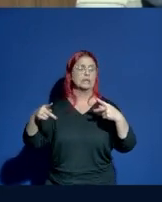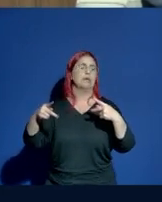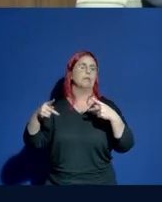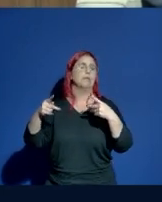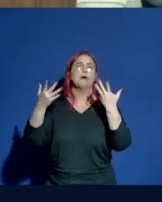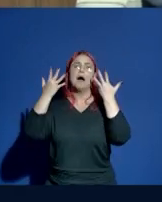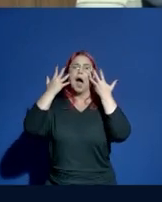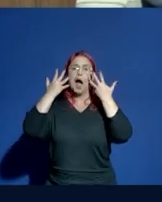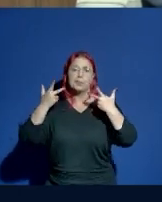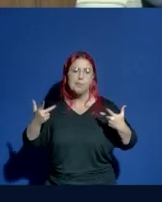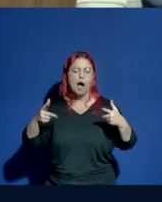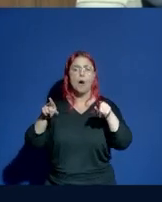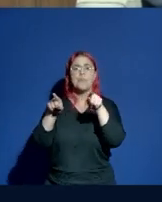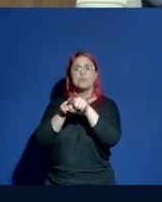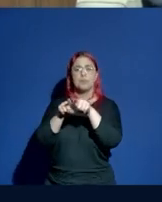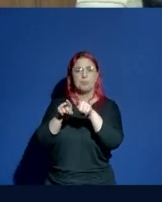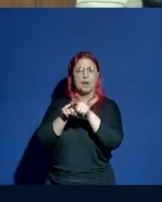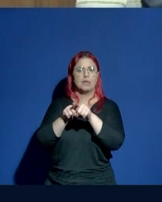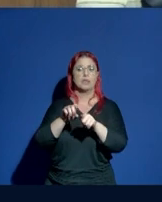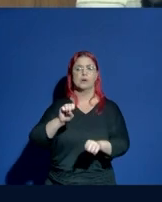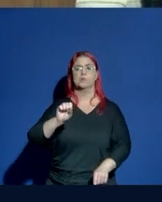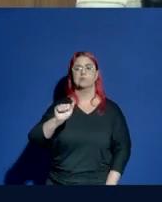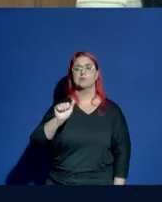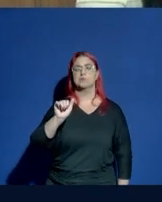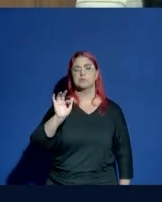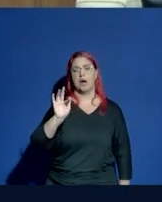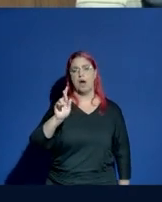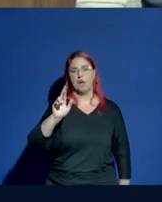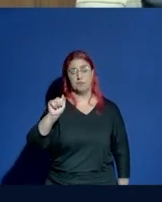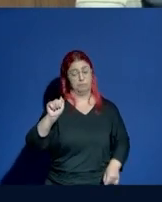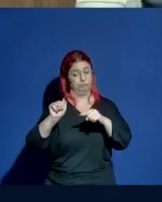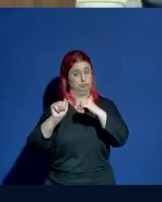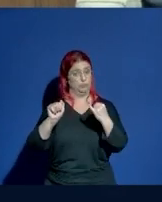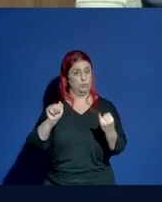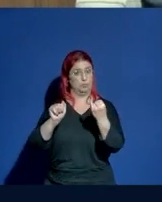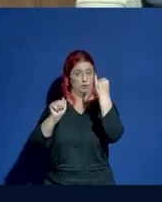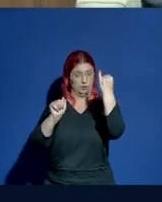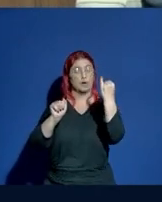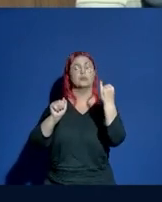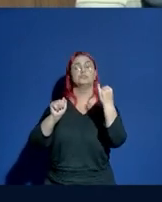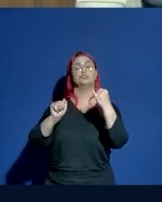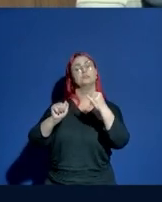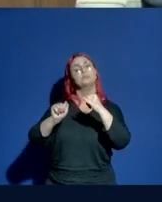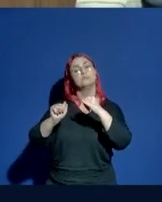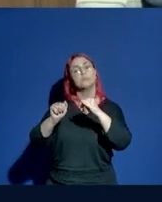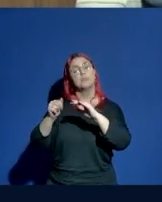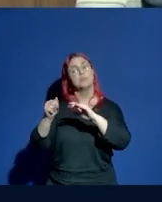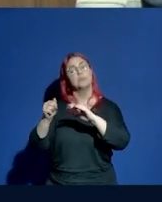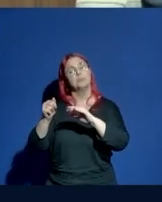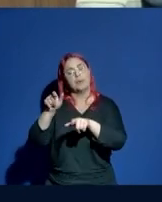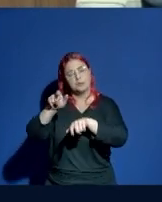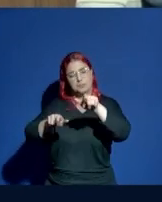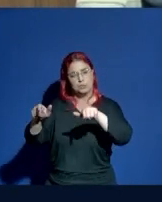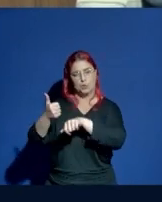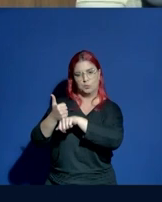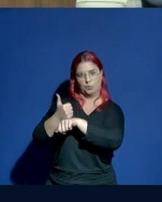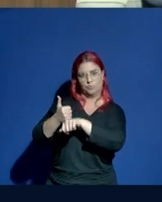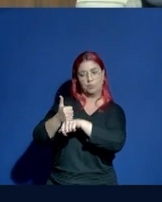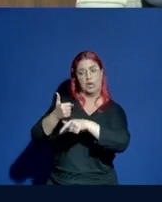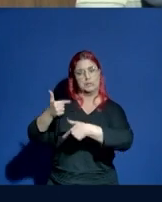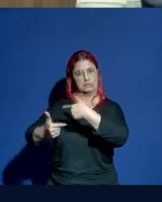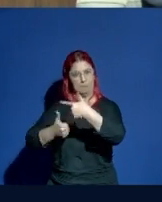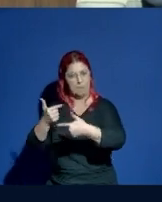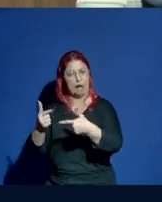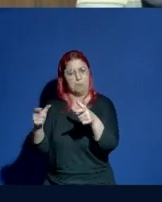o plano de financiamento plano safra bastante relevante para o pequeno e para o médio é produtor o custo